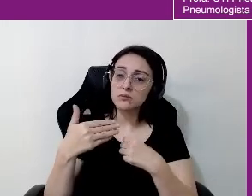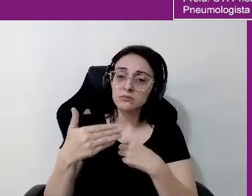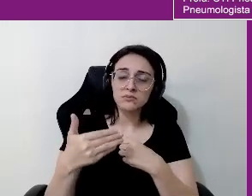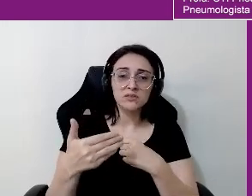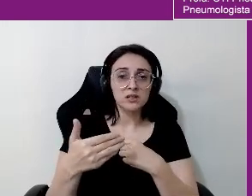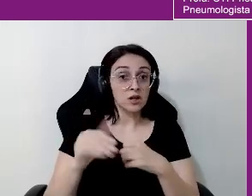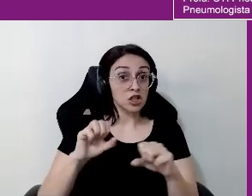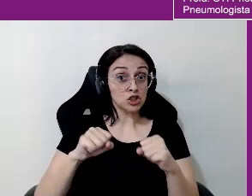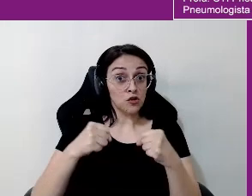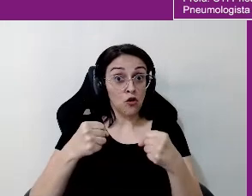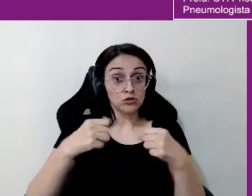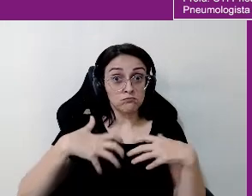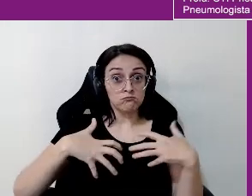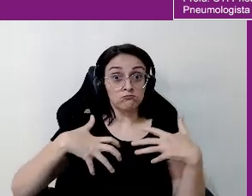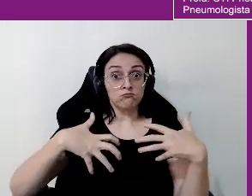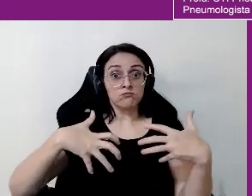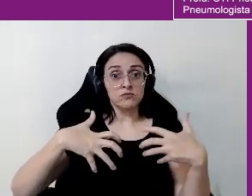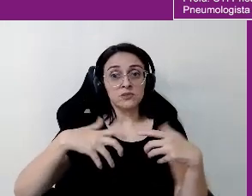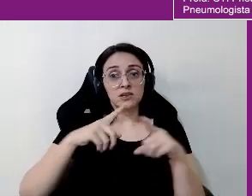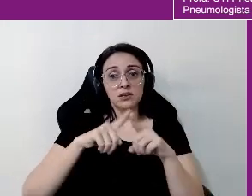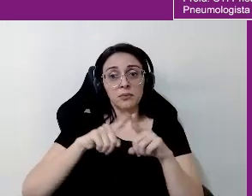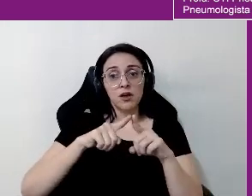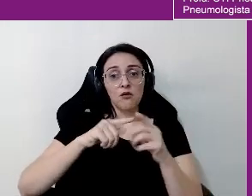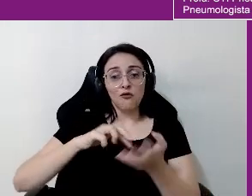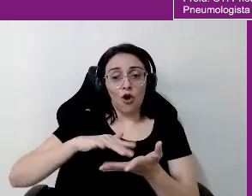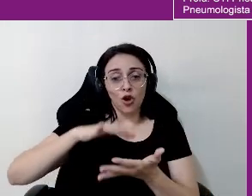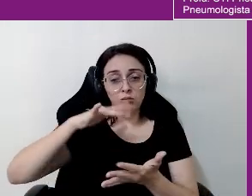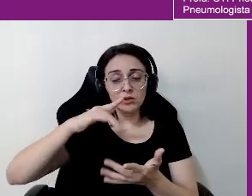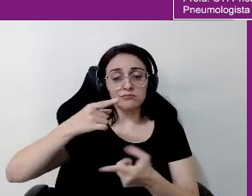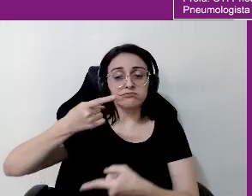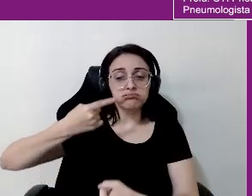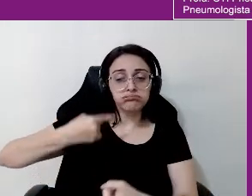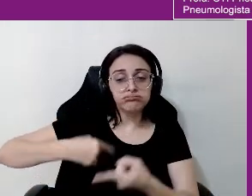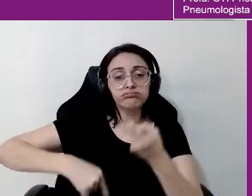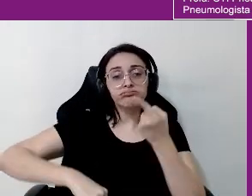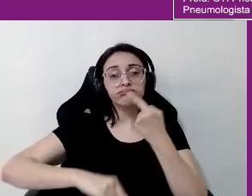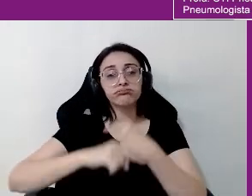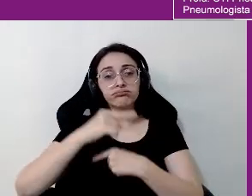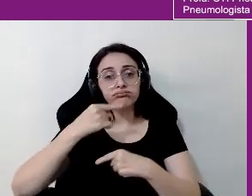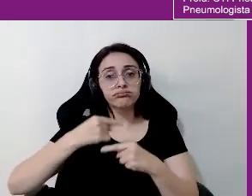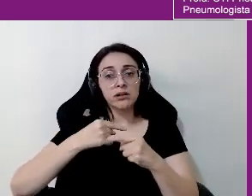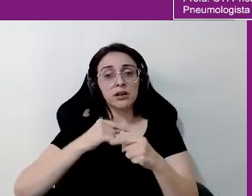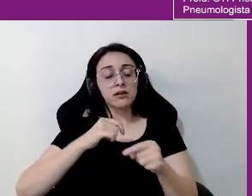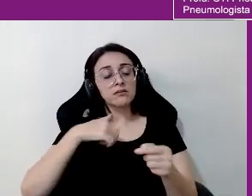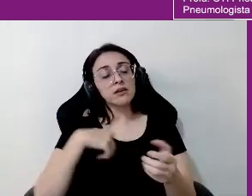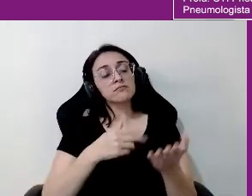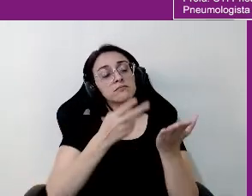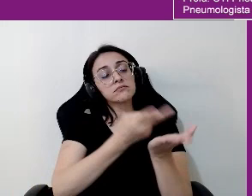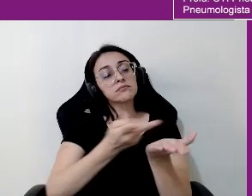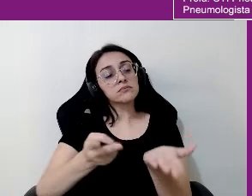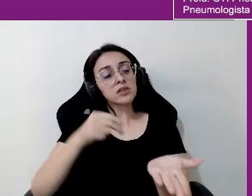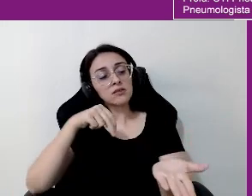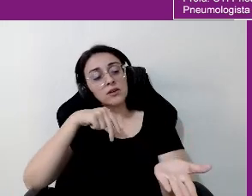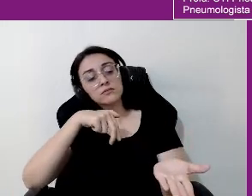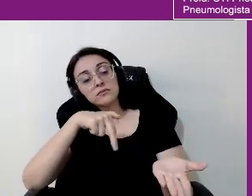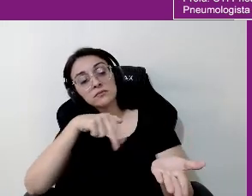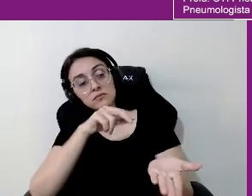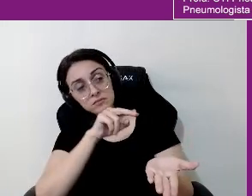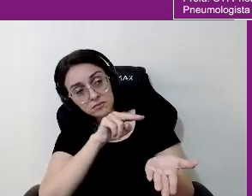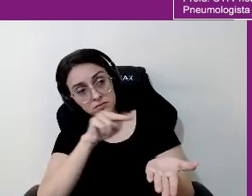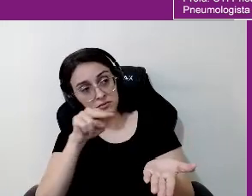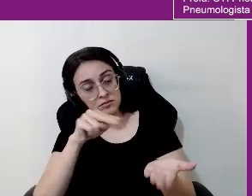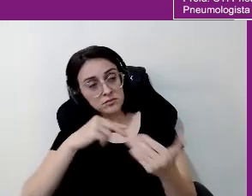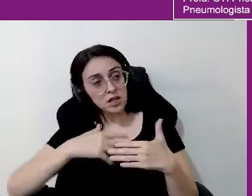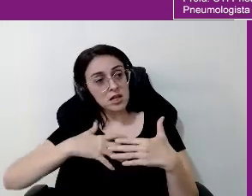ele fazer muito esforço. E outra coisa é o volume corrente, né? A gente passa a beira-leite, você vê paciente que entra para o suporte, está